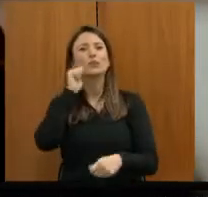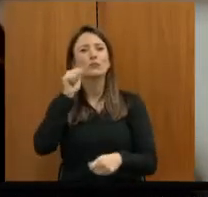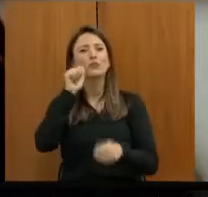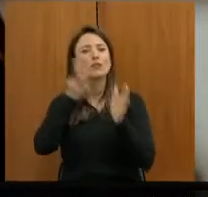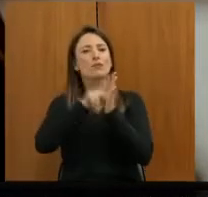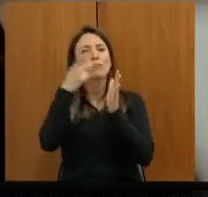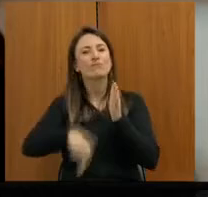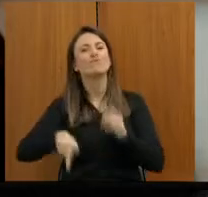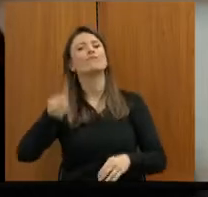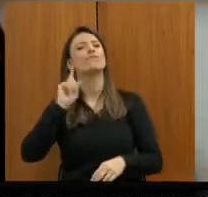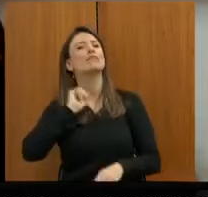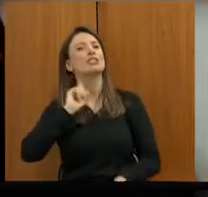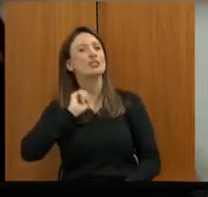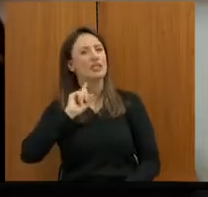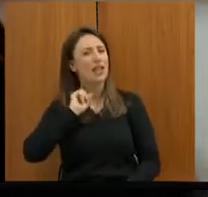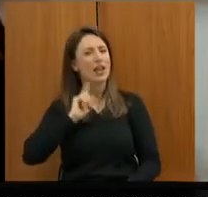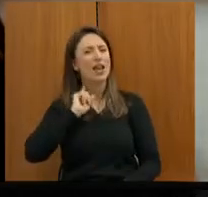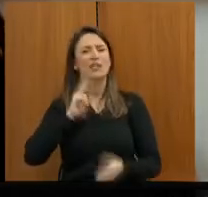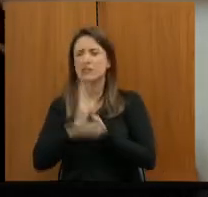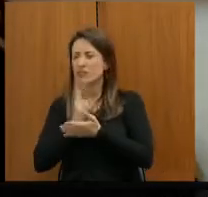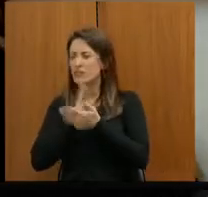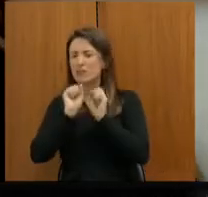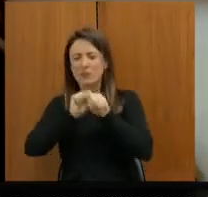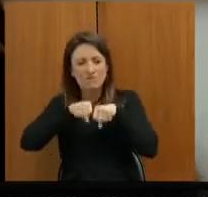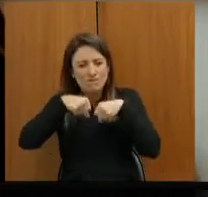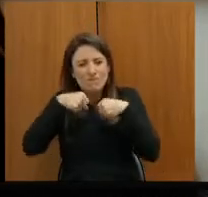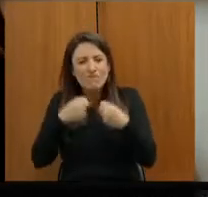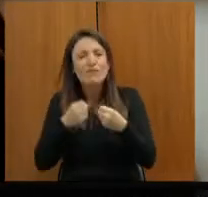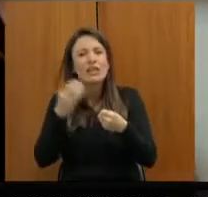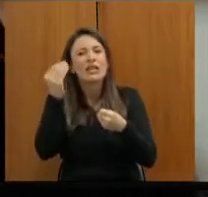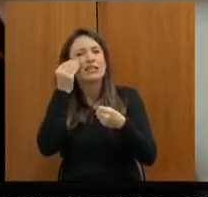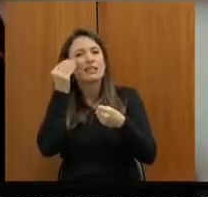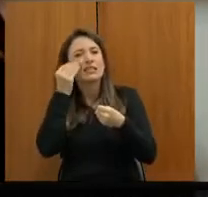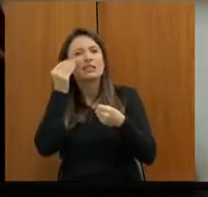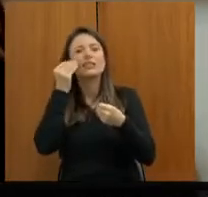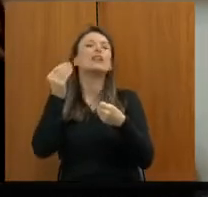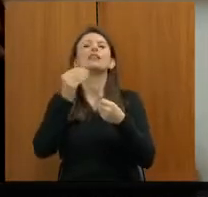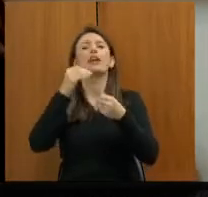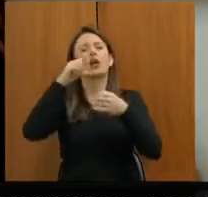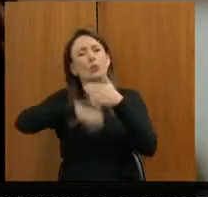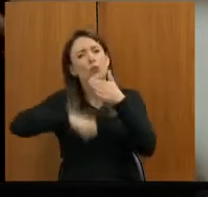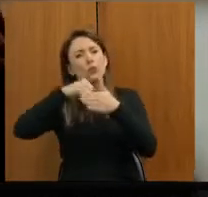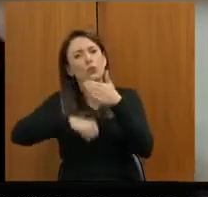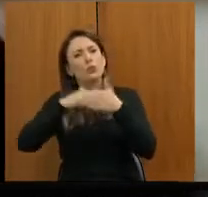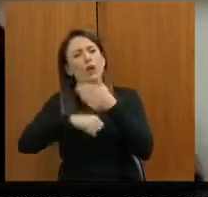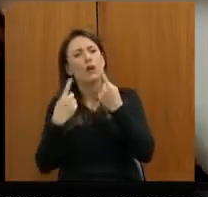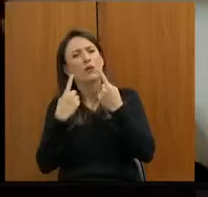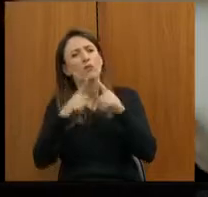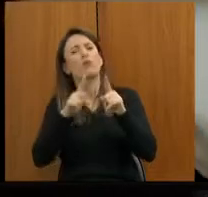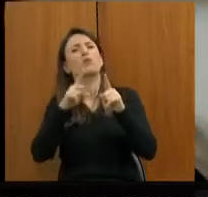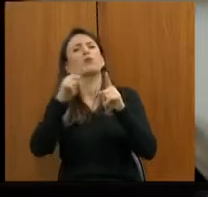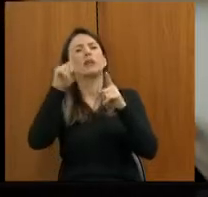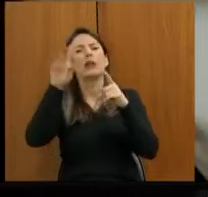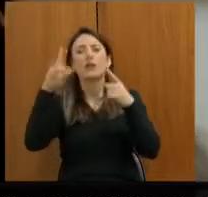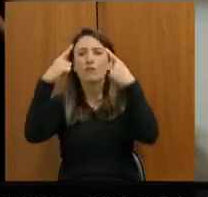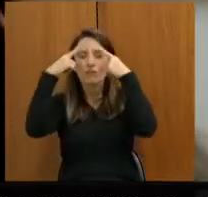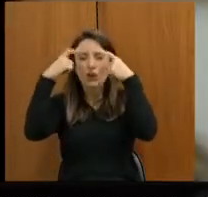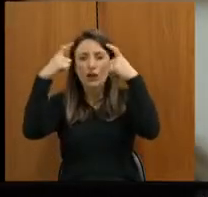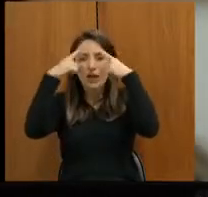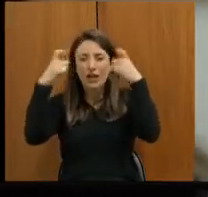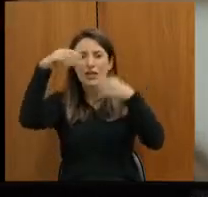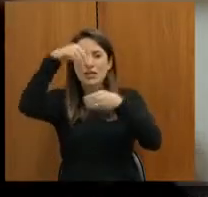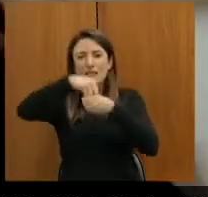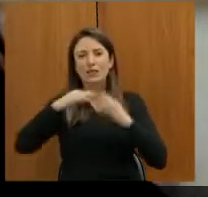Minas Gerais se dedicam ao enfrentamento à violência doméstica e familiar a gente tem a ela em pé real a querida da rede do